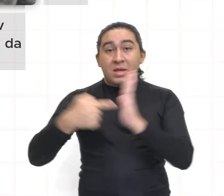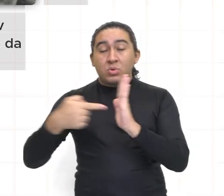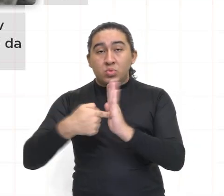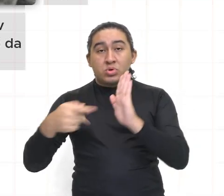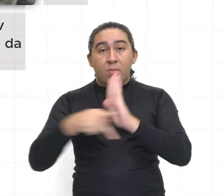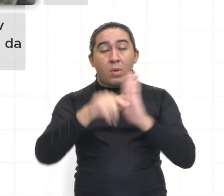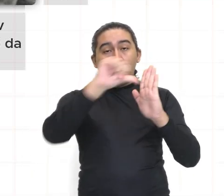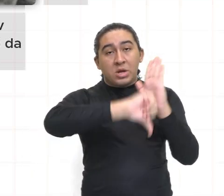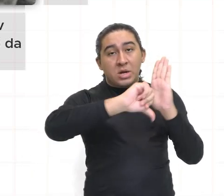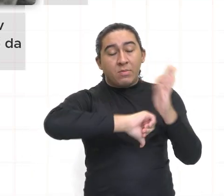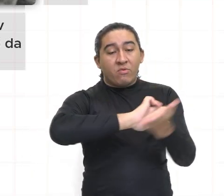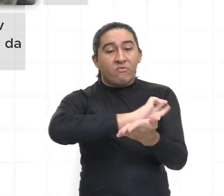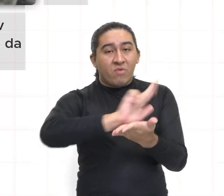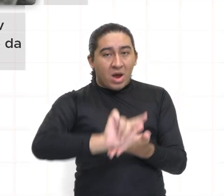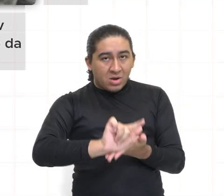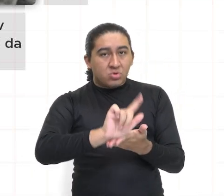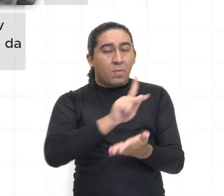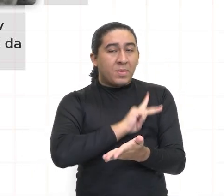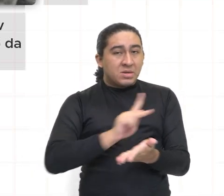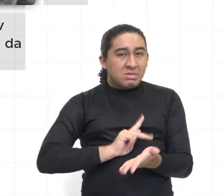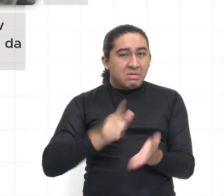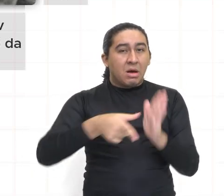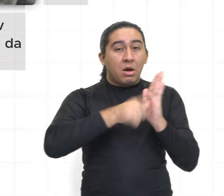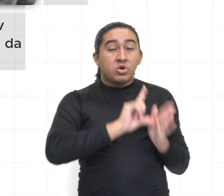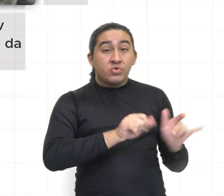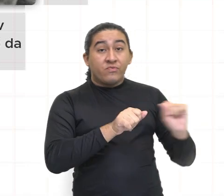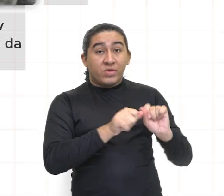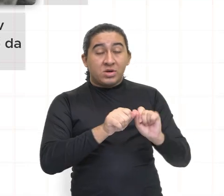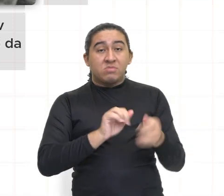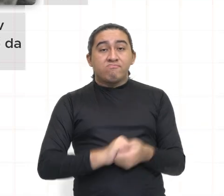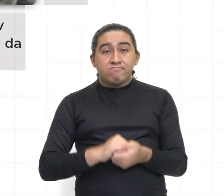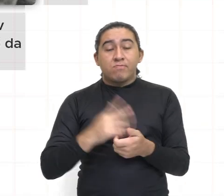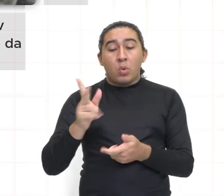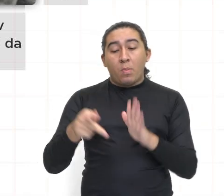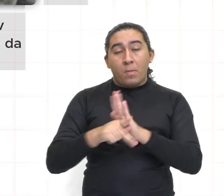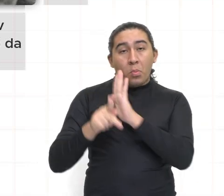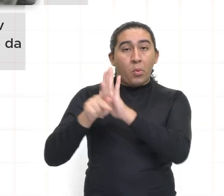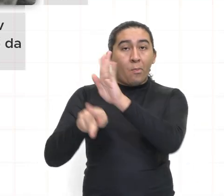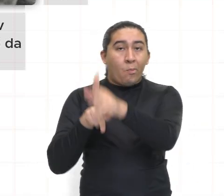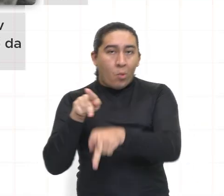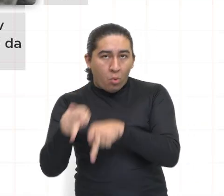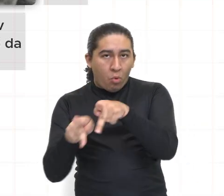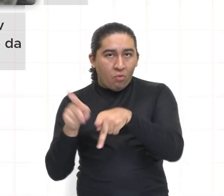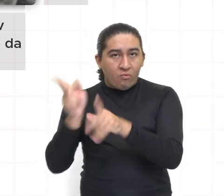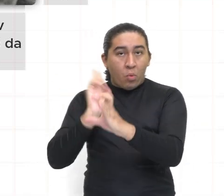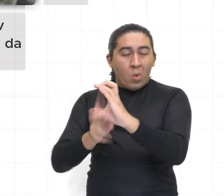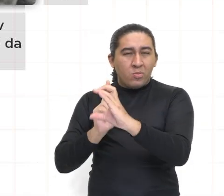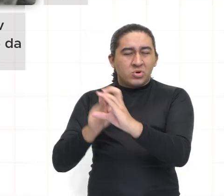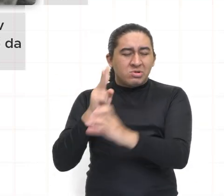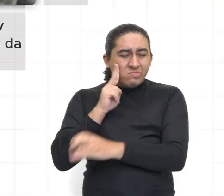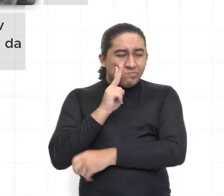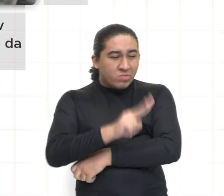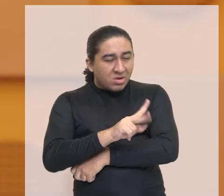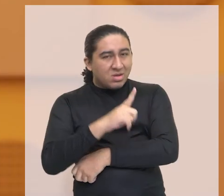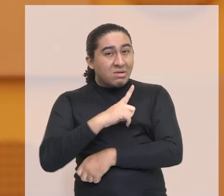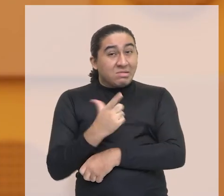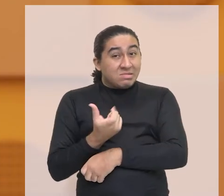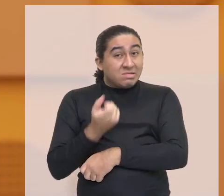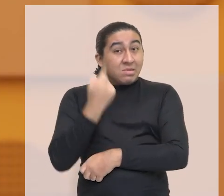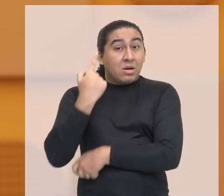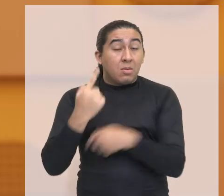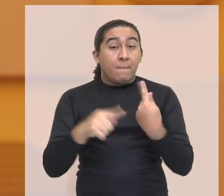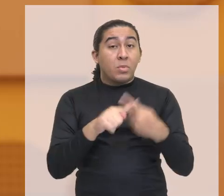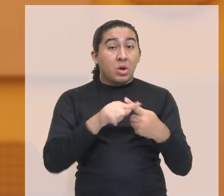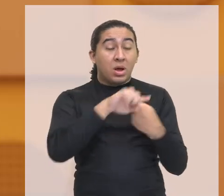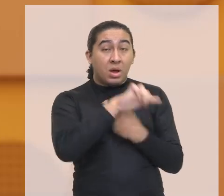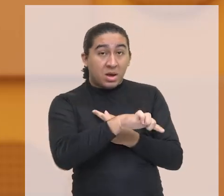Stalin, galera. Isso chocou basicamente grande parte ali do mundo comunista, haja vista em que o Stalin